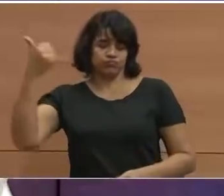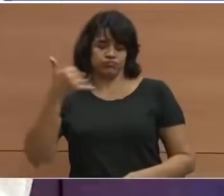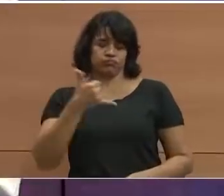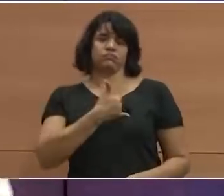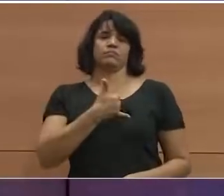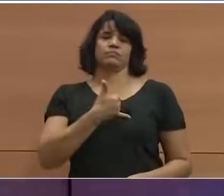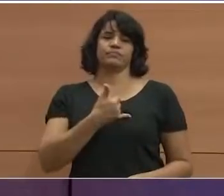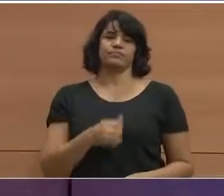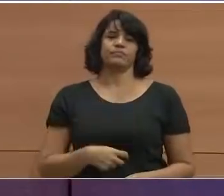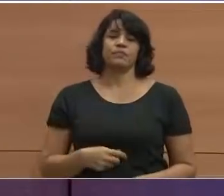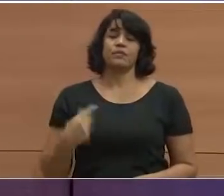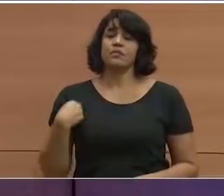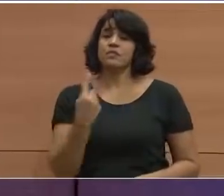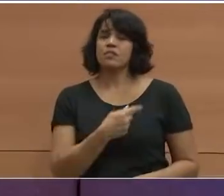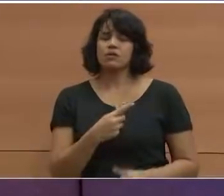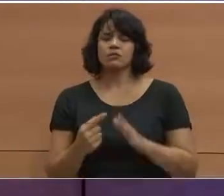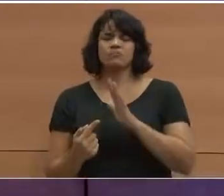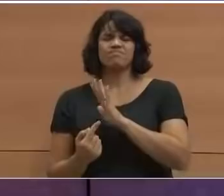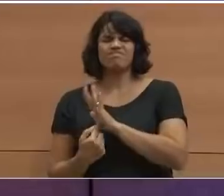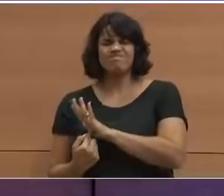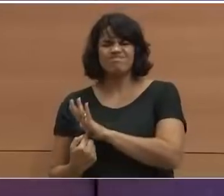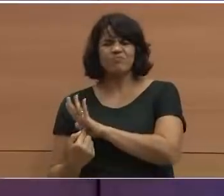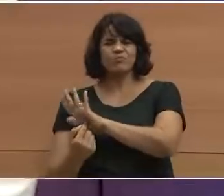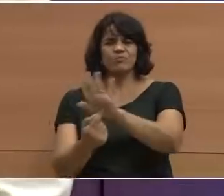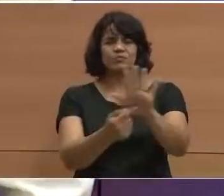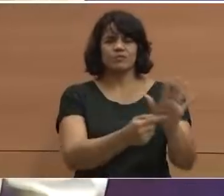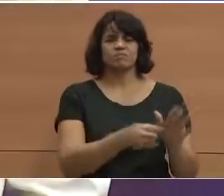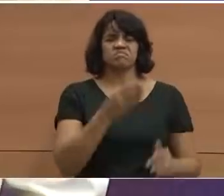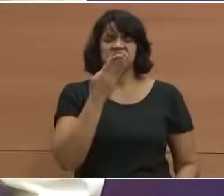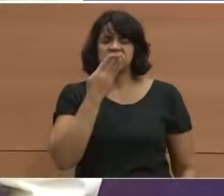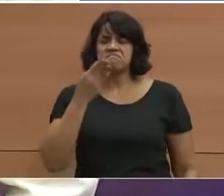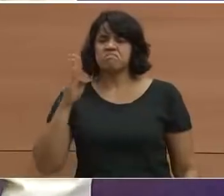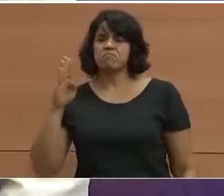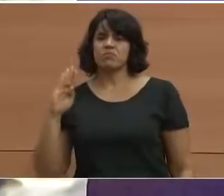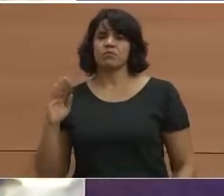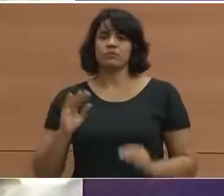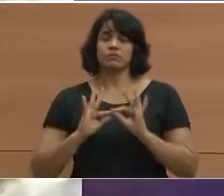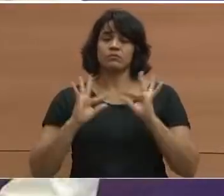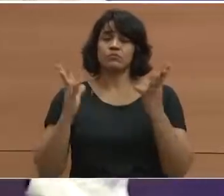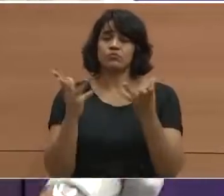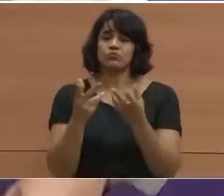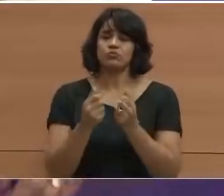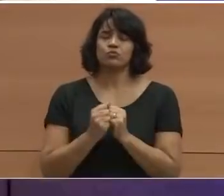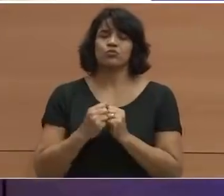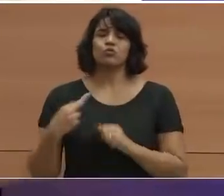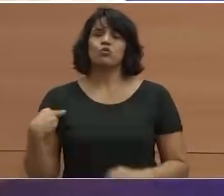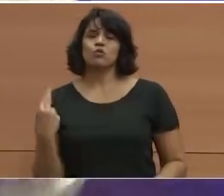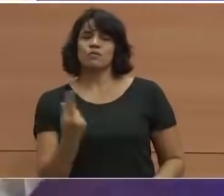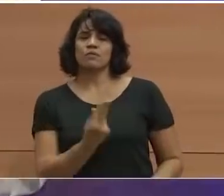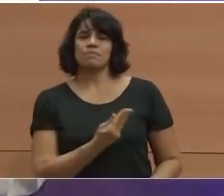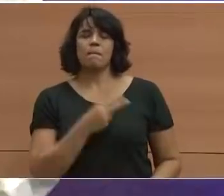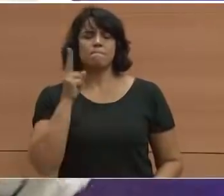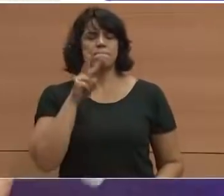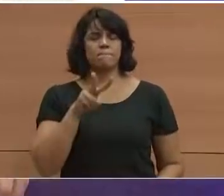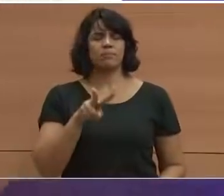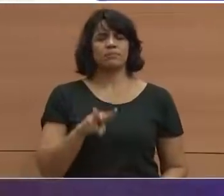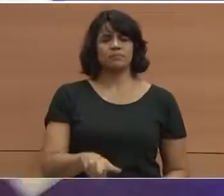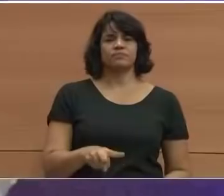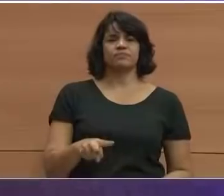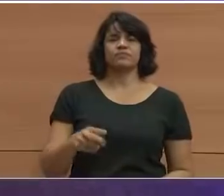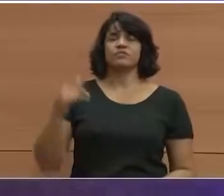testemunhando aquilo que vimos e ouvimos. Né? Precisamos nos encher do Espírito,